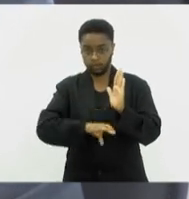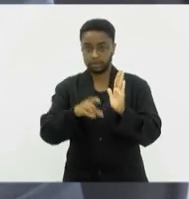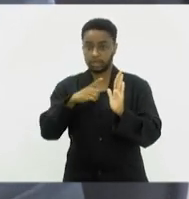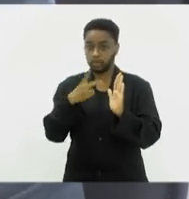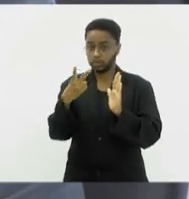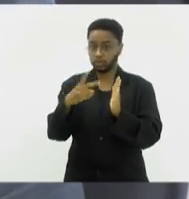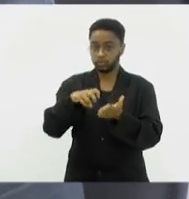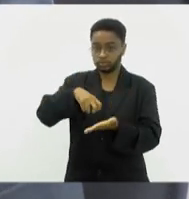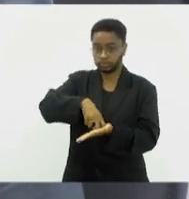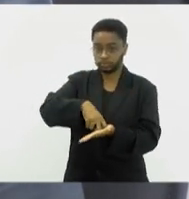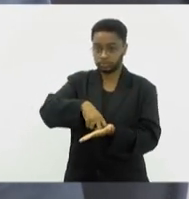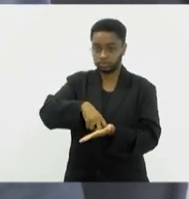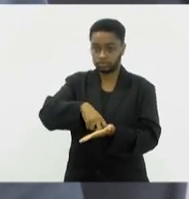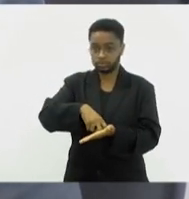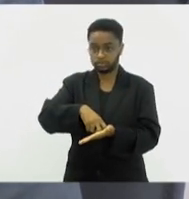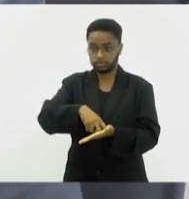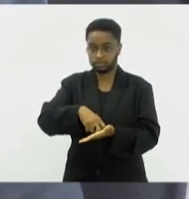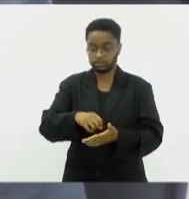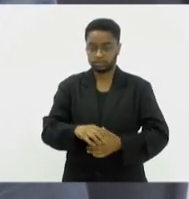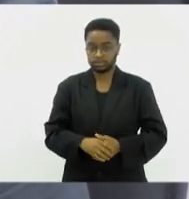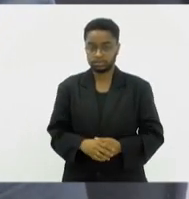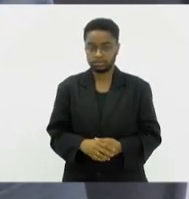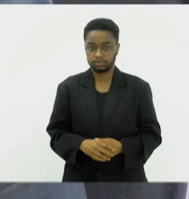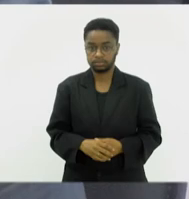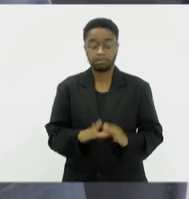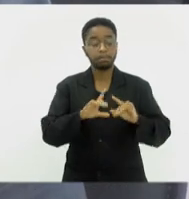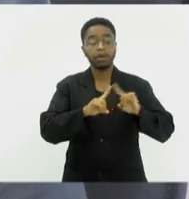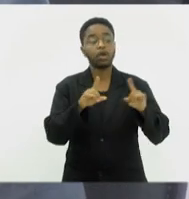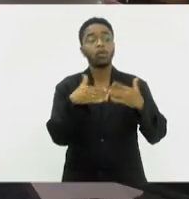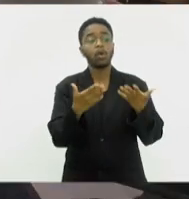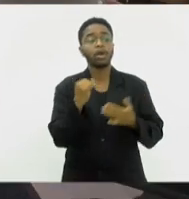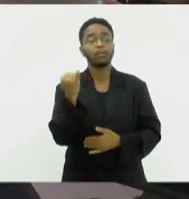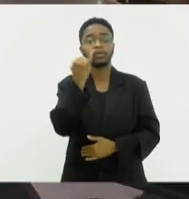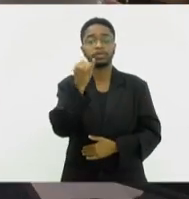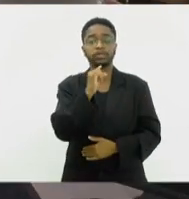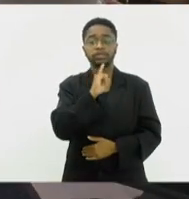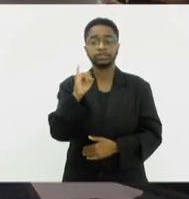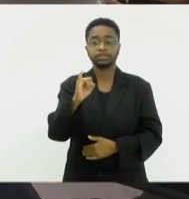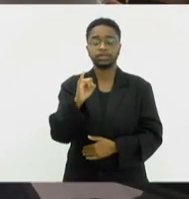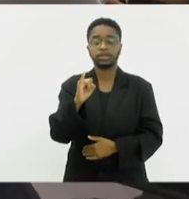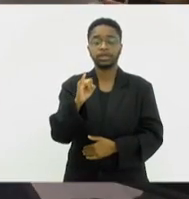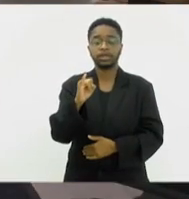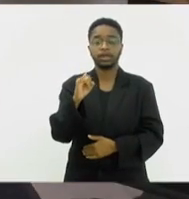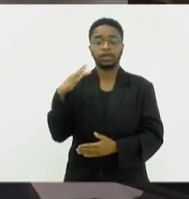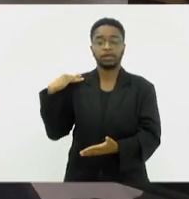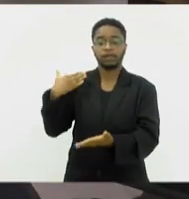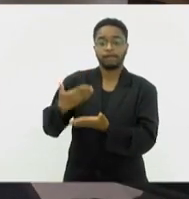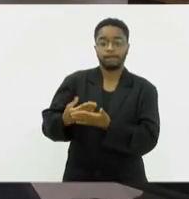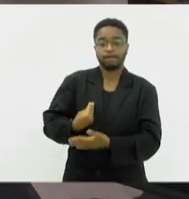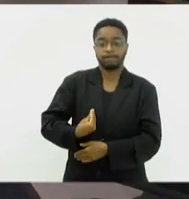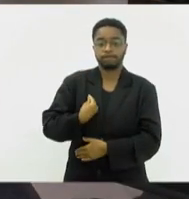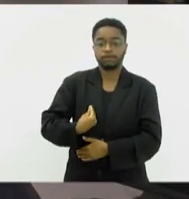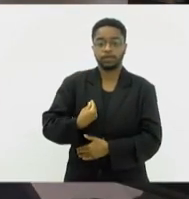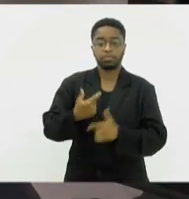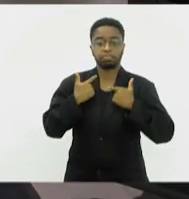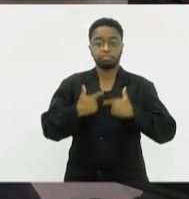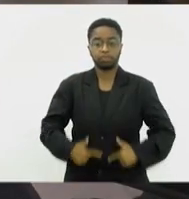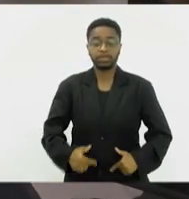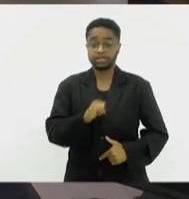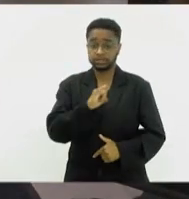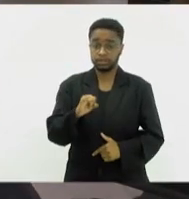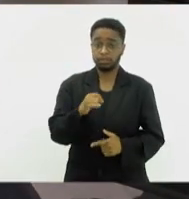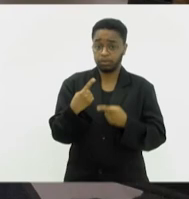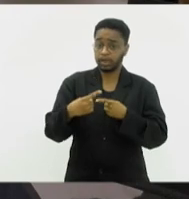condenações... Mas qual é a significância, não, para Vossa Excelência, de uma reputação ilibada? Porque errar e se arrepender dos erros